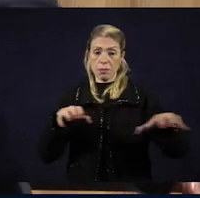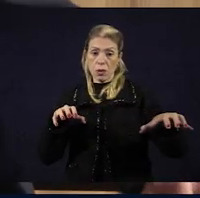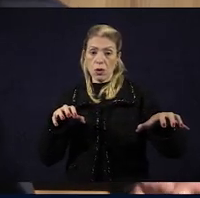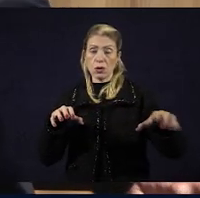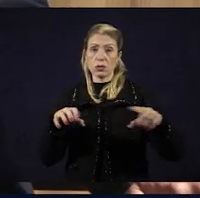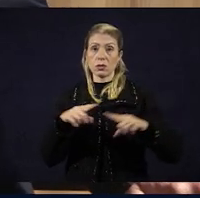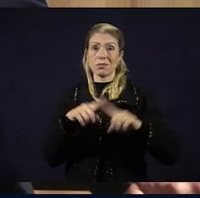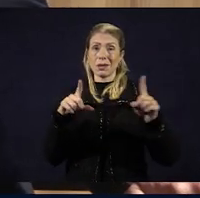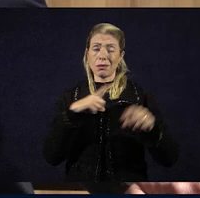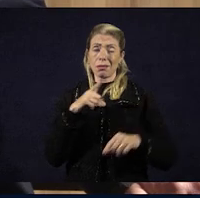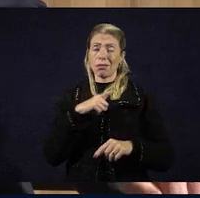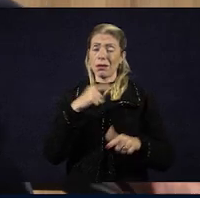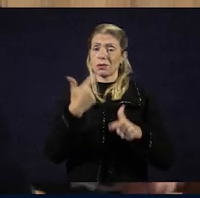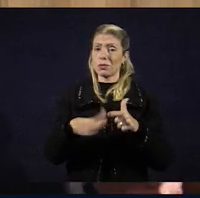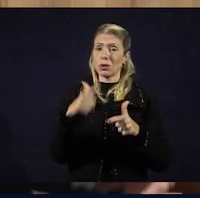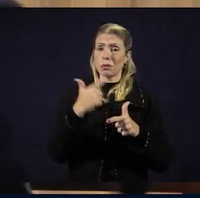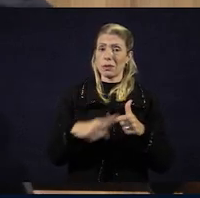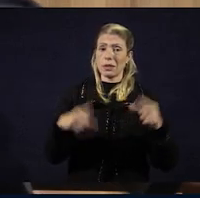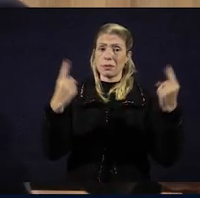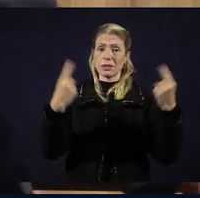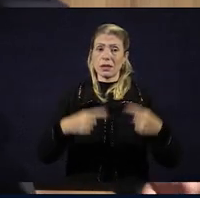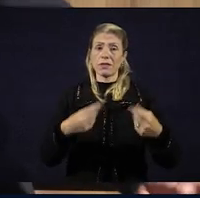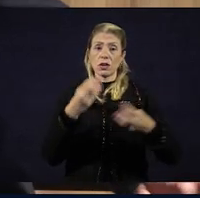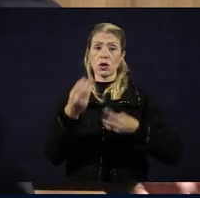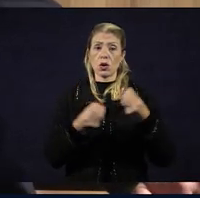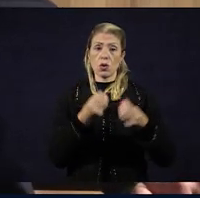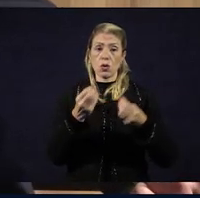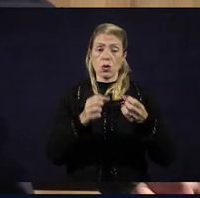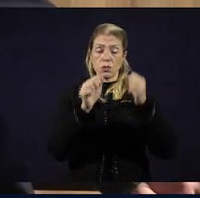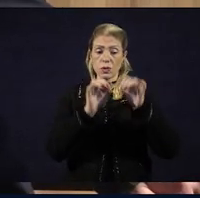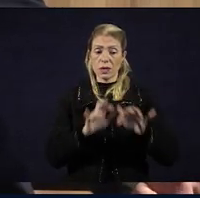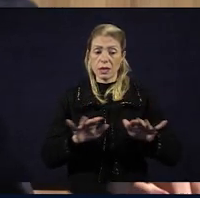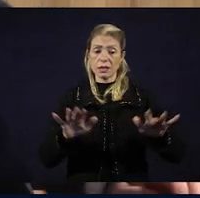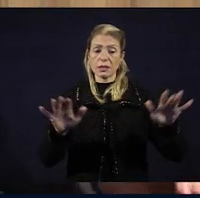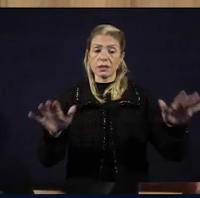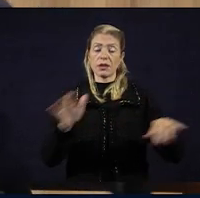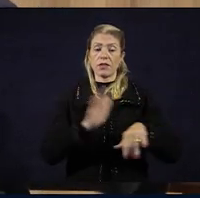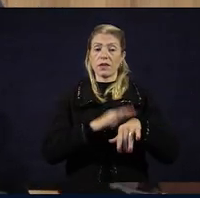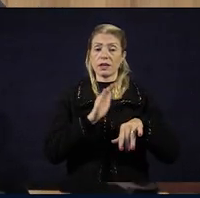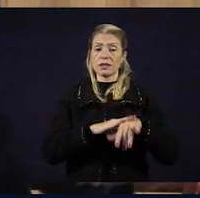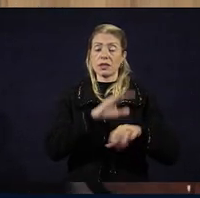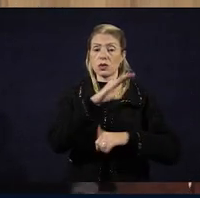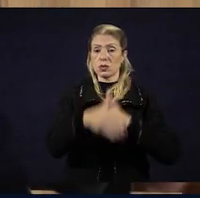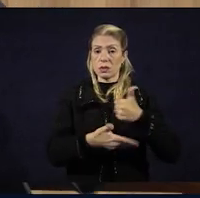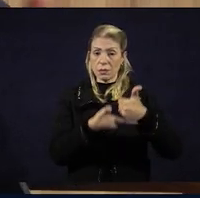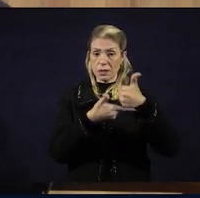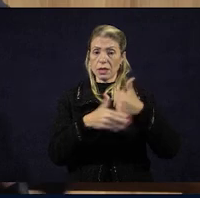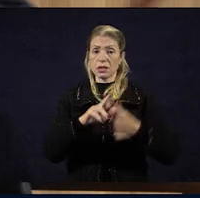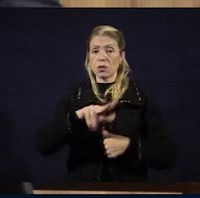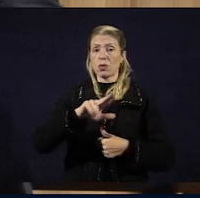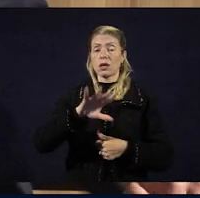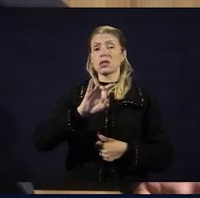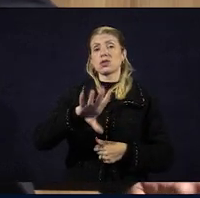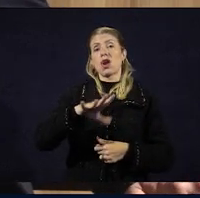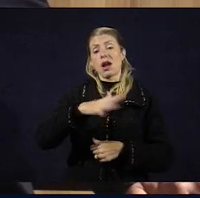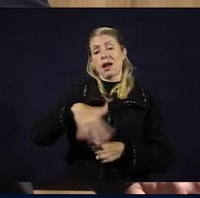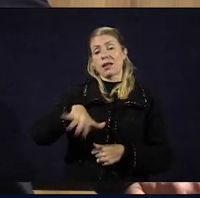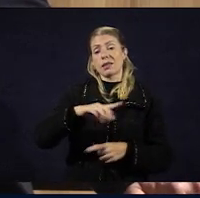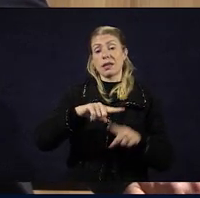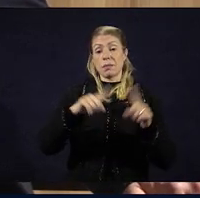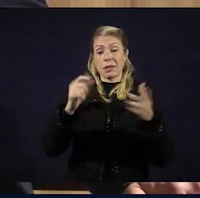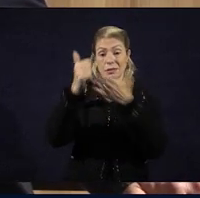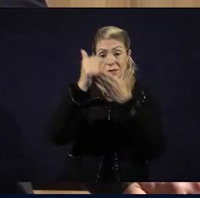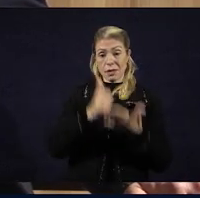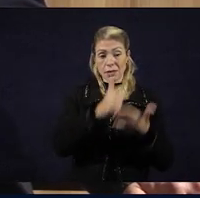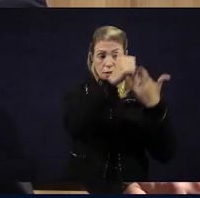diversos problemas e desafios para que a gente consiga crescer e atuar com essa sustentabilidade então não só em Cadeia a gente tem que trazer isso para o Brasil